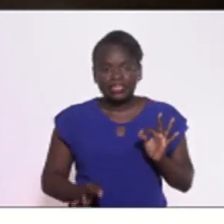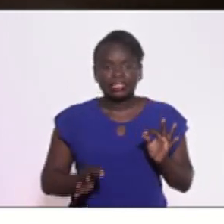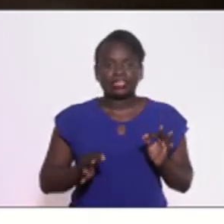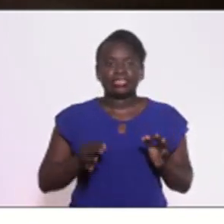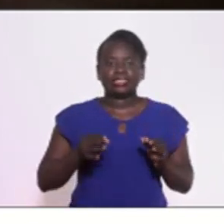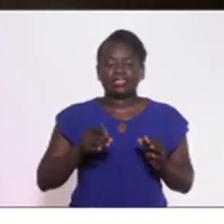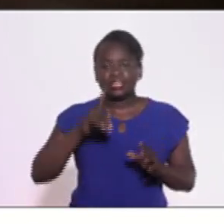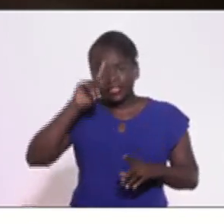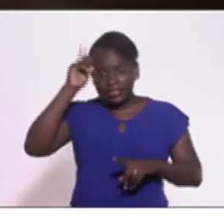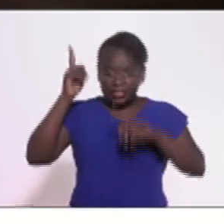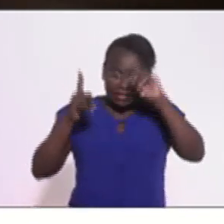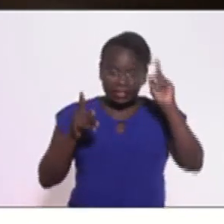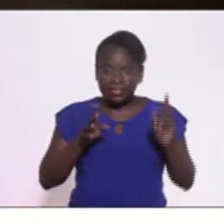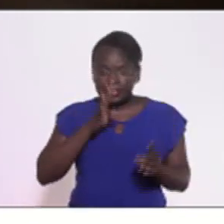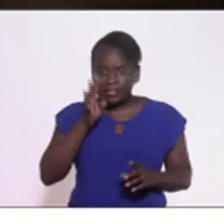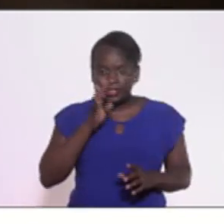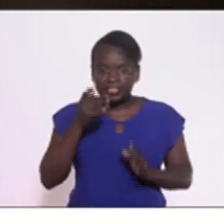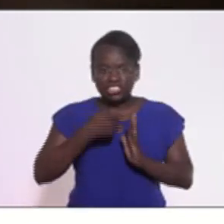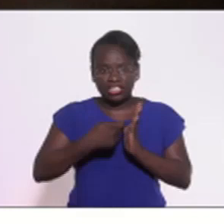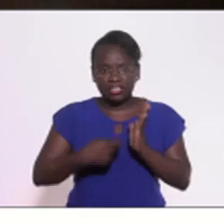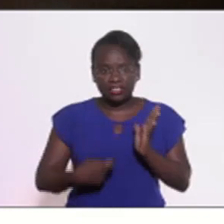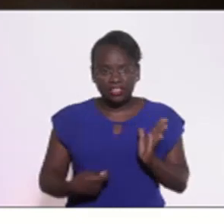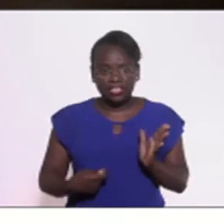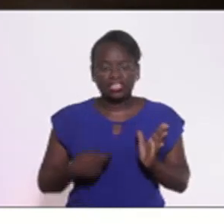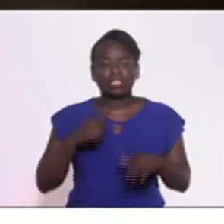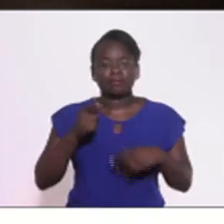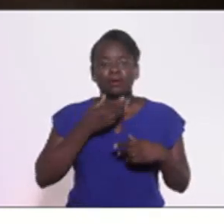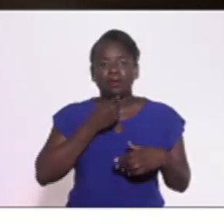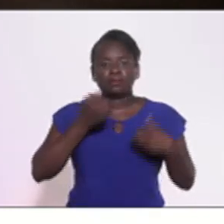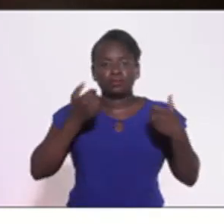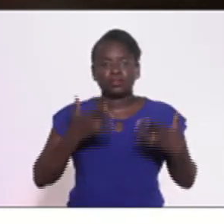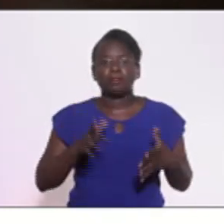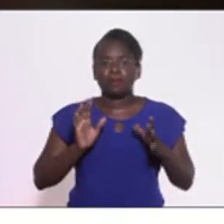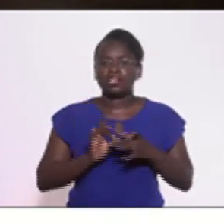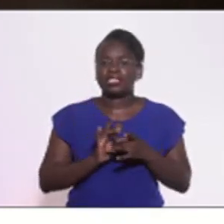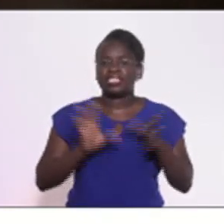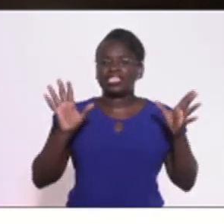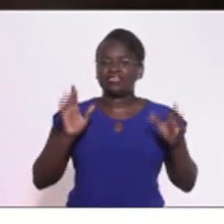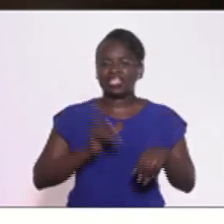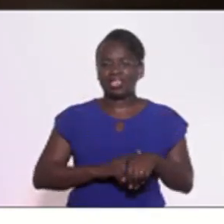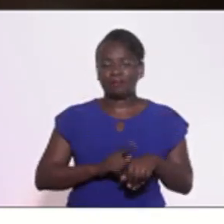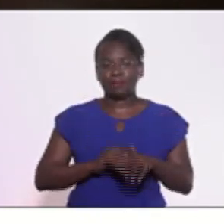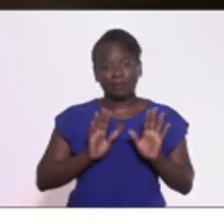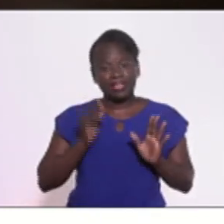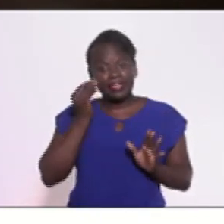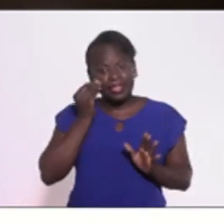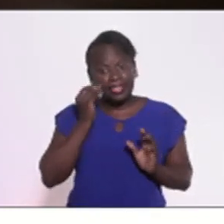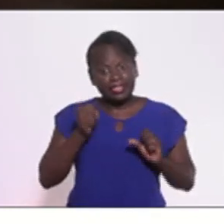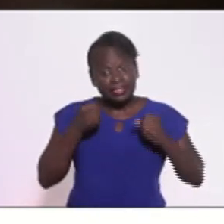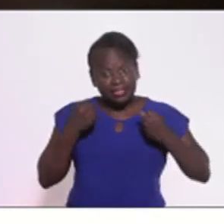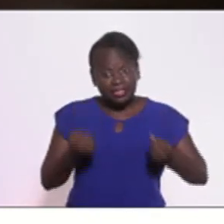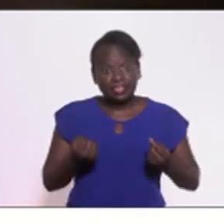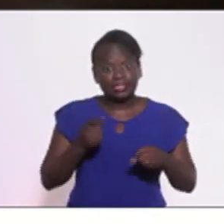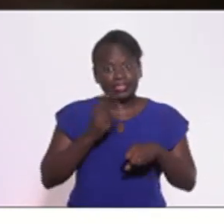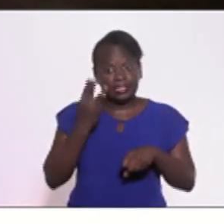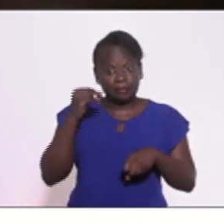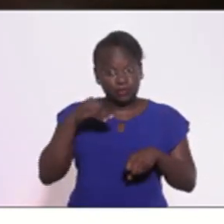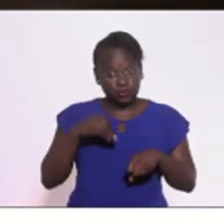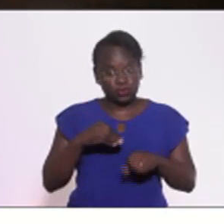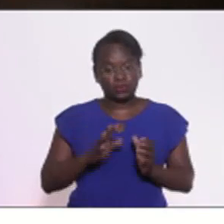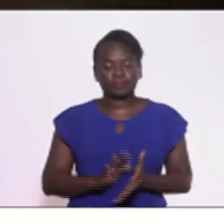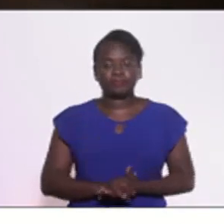longo improviso escrito, quando o Ronaldo me disse que poderia falar o tempo, mas vamos tentar, então, ficar nos 3